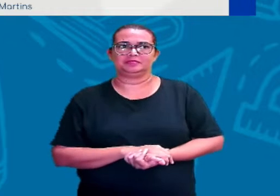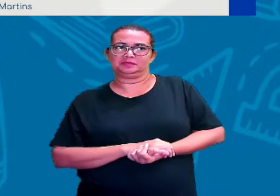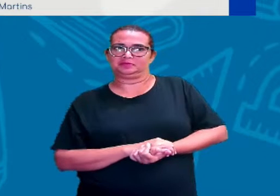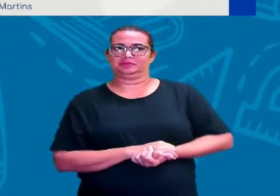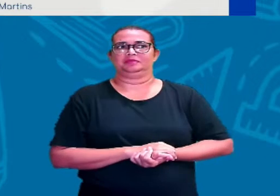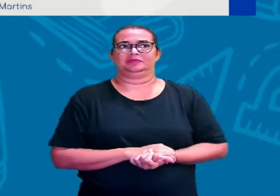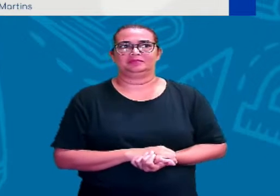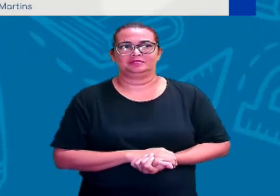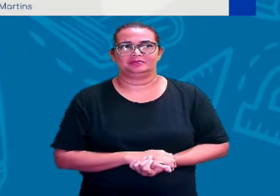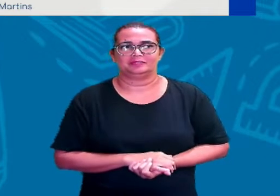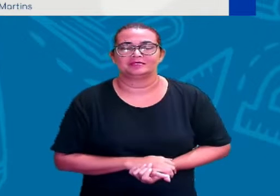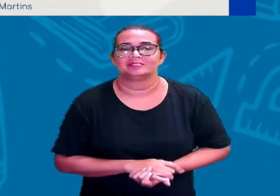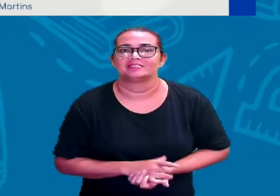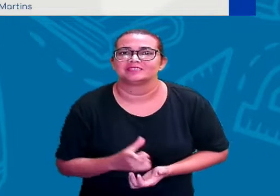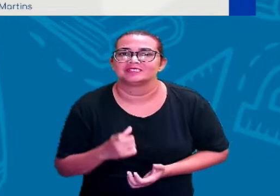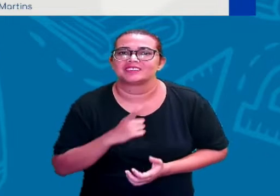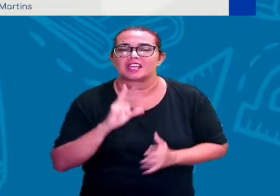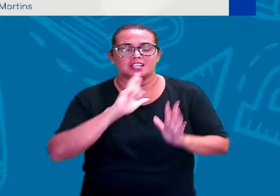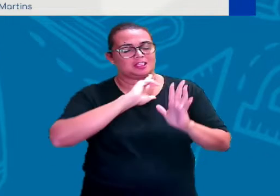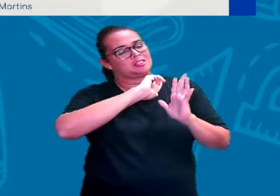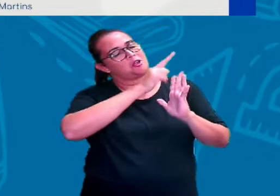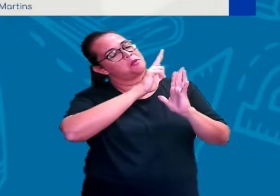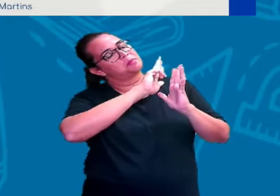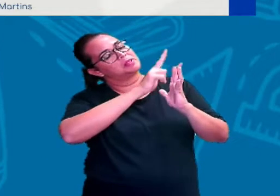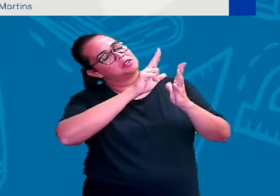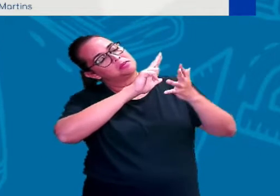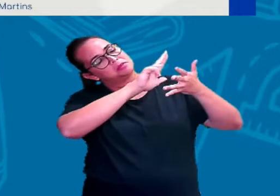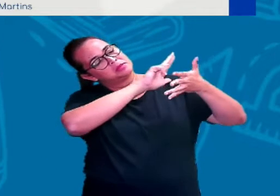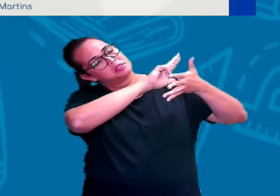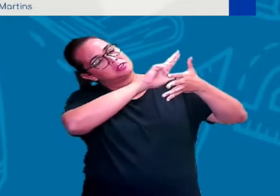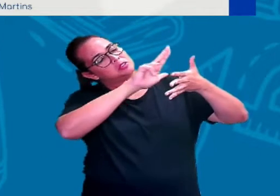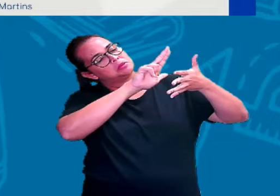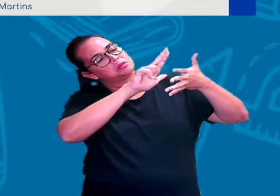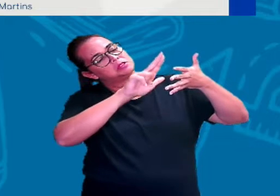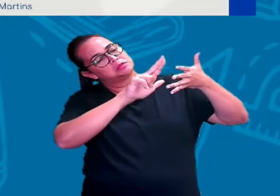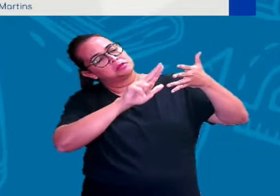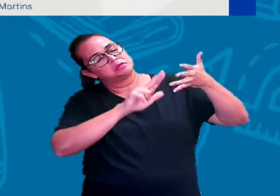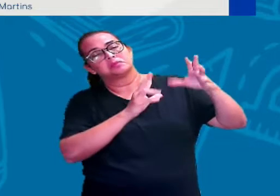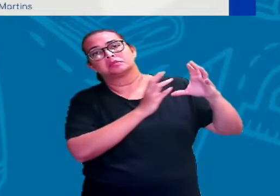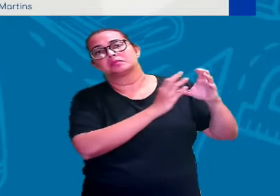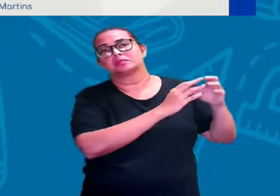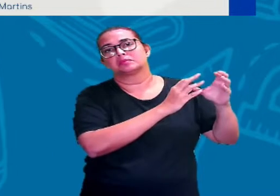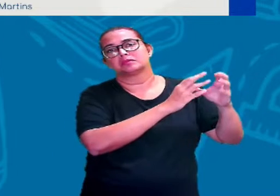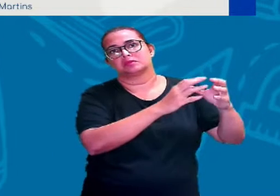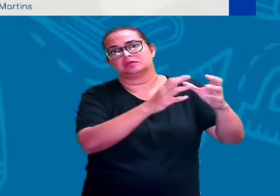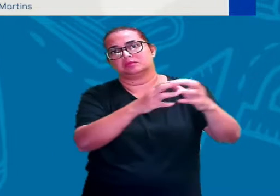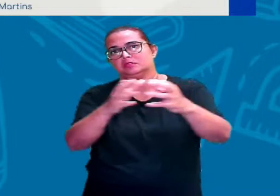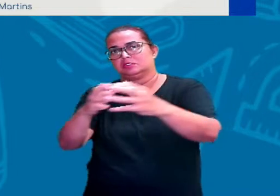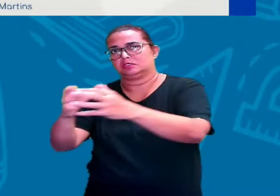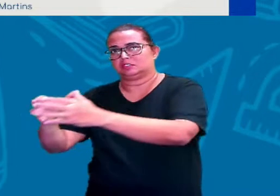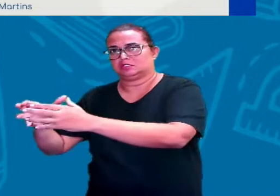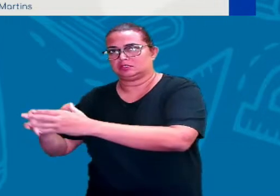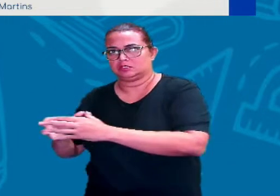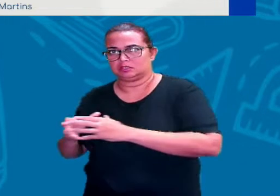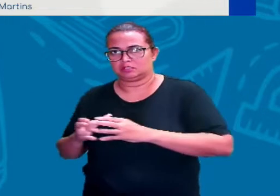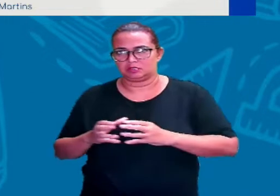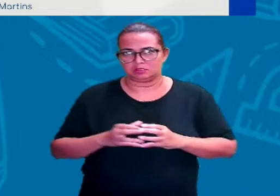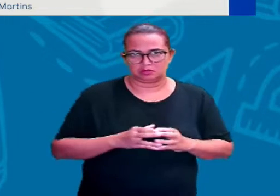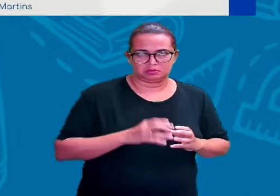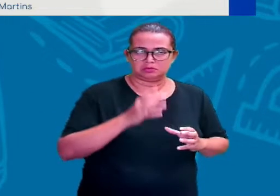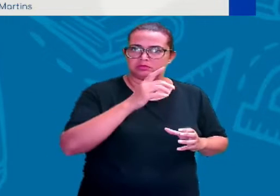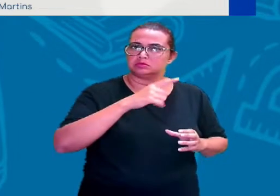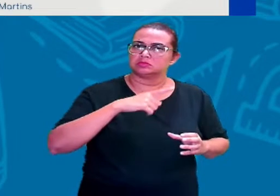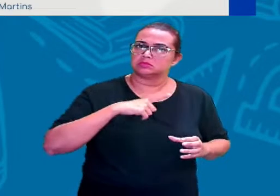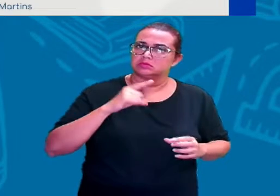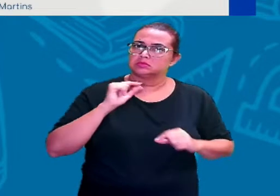povo Chucuru. Uma coisa que é importante a gente falar, ainda a gente vê as pessoas se referirem aos povos